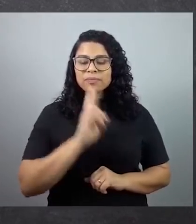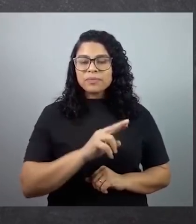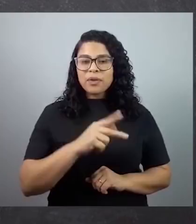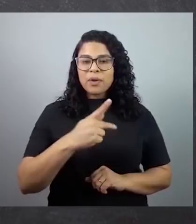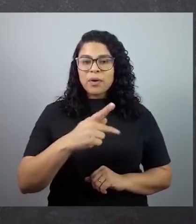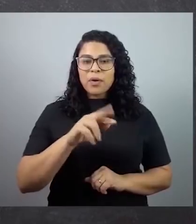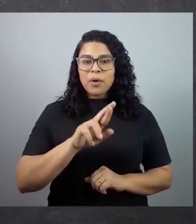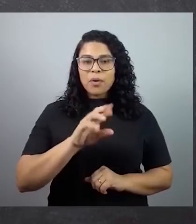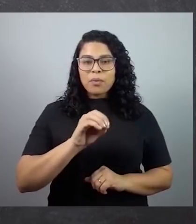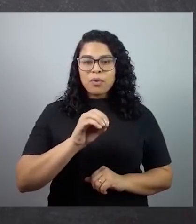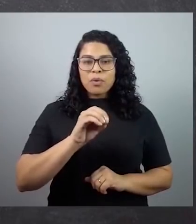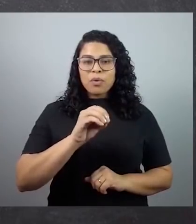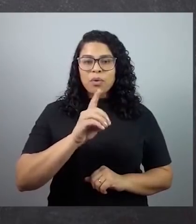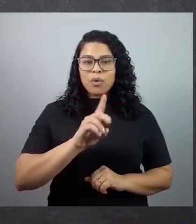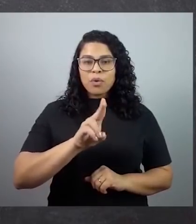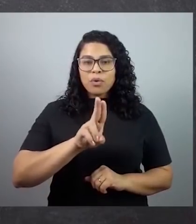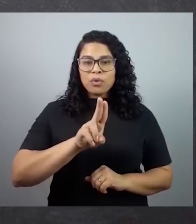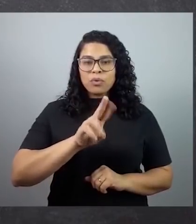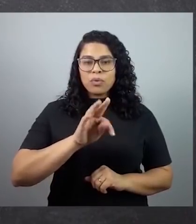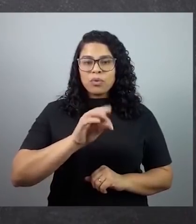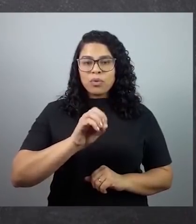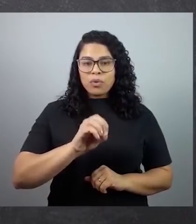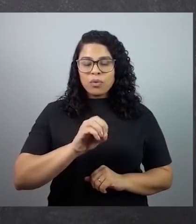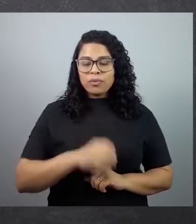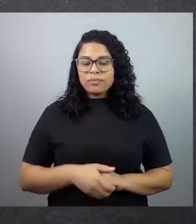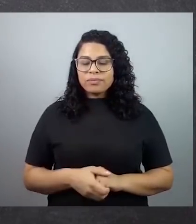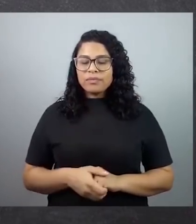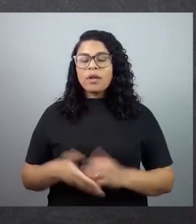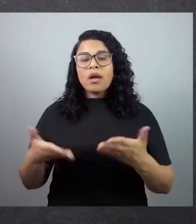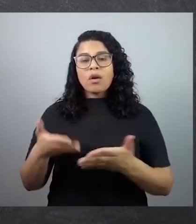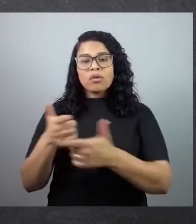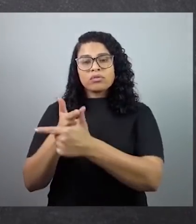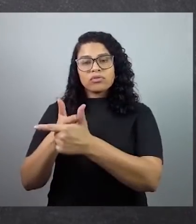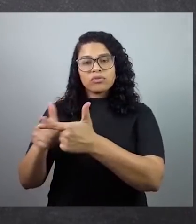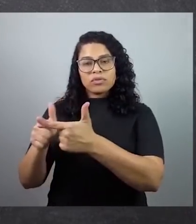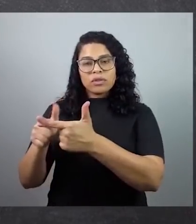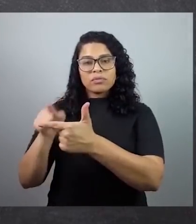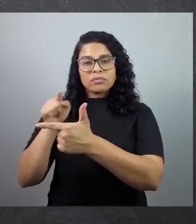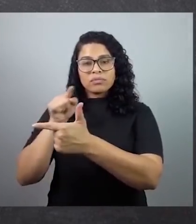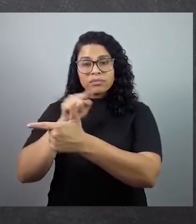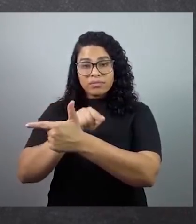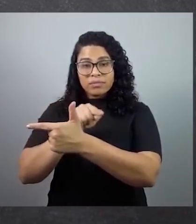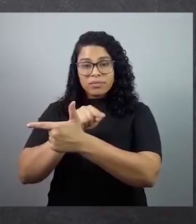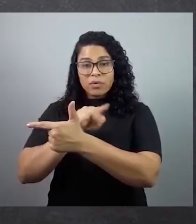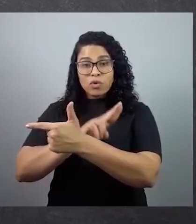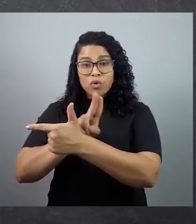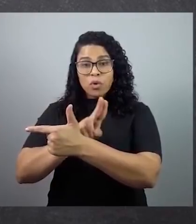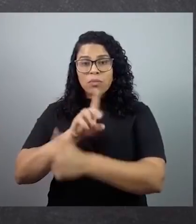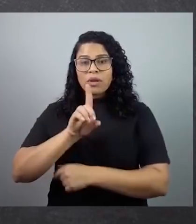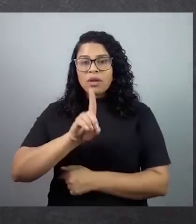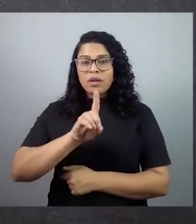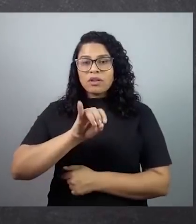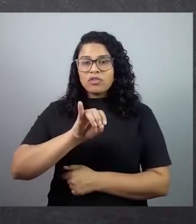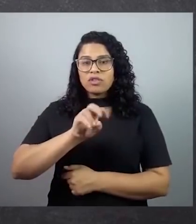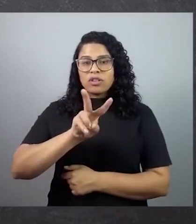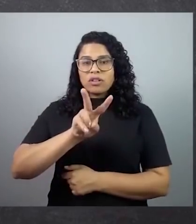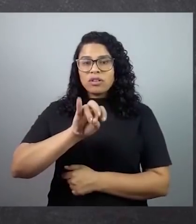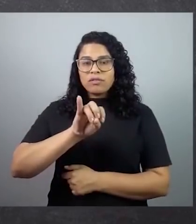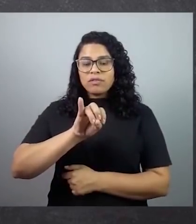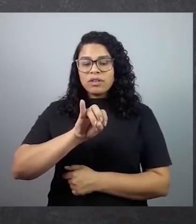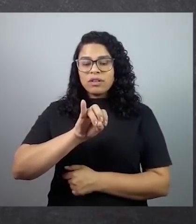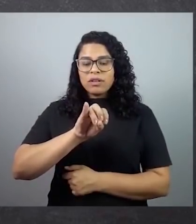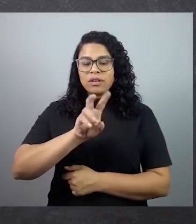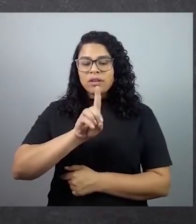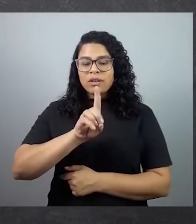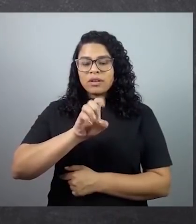Já na divisão, o número que nós colocamos nesta posição é chamado de dividendo e nesta posição é